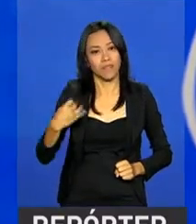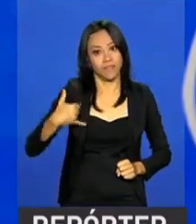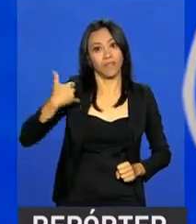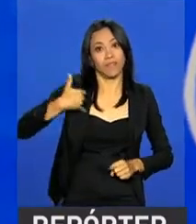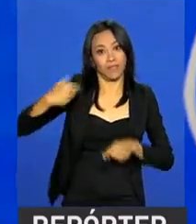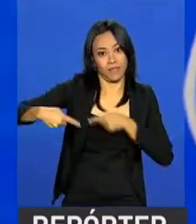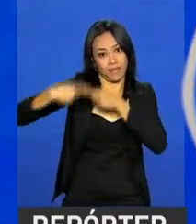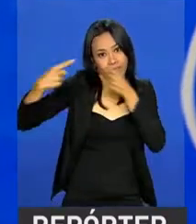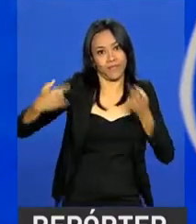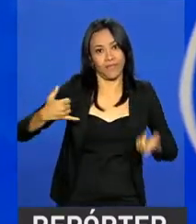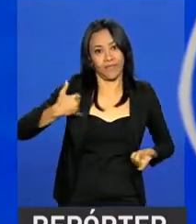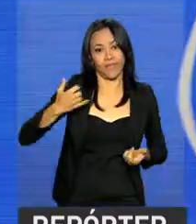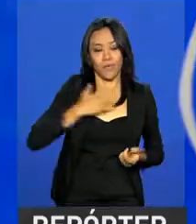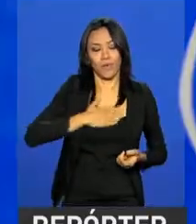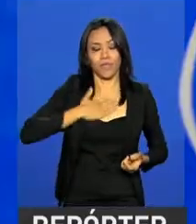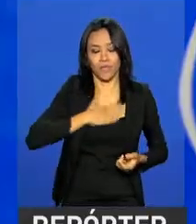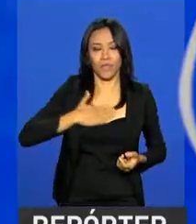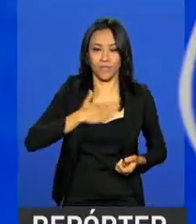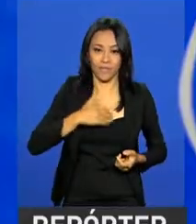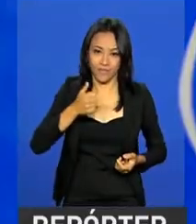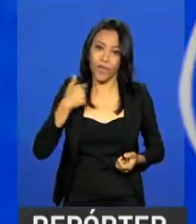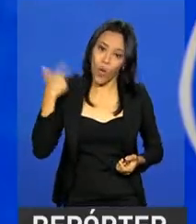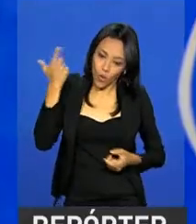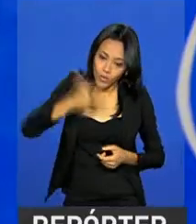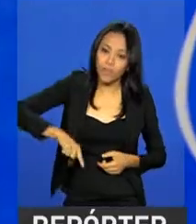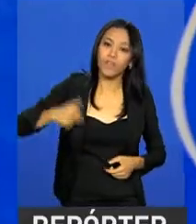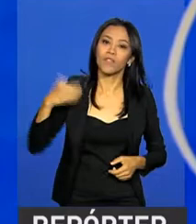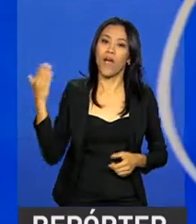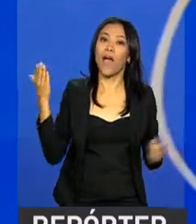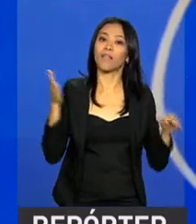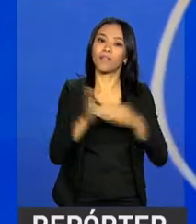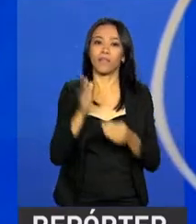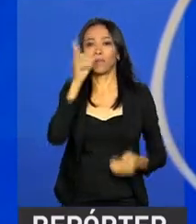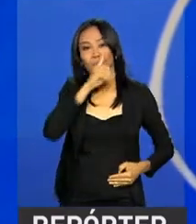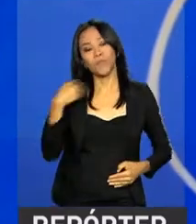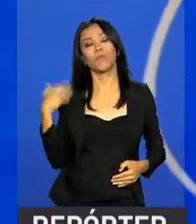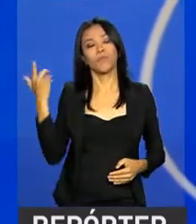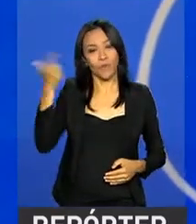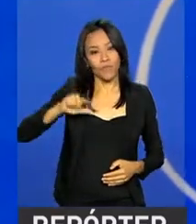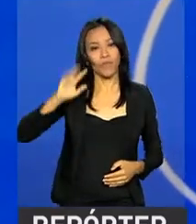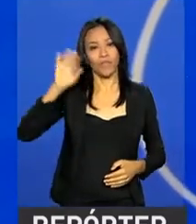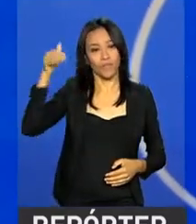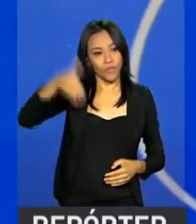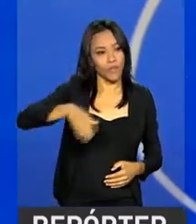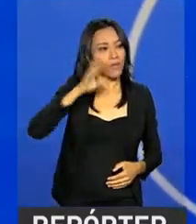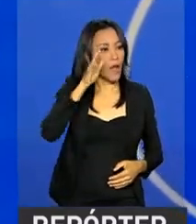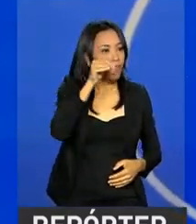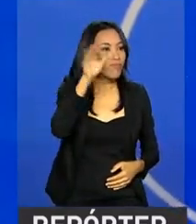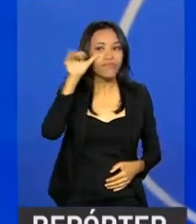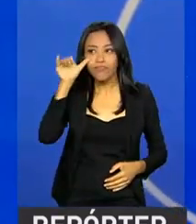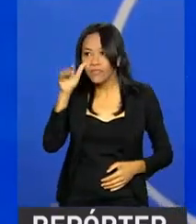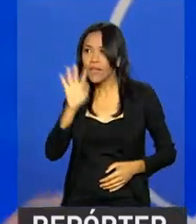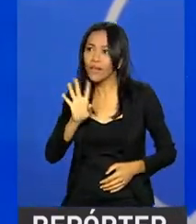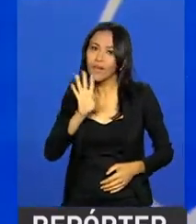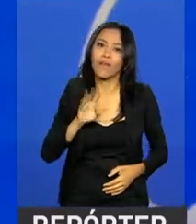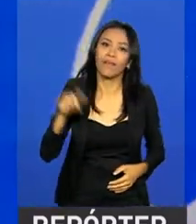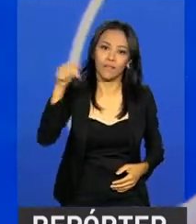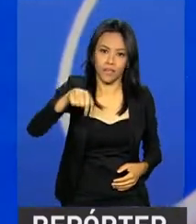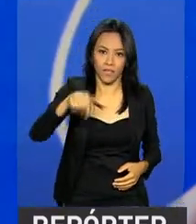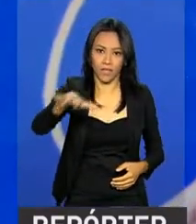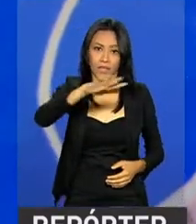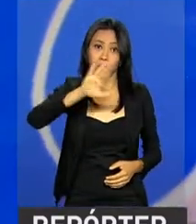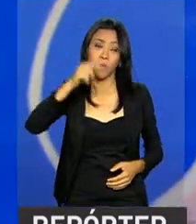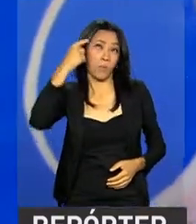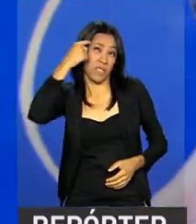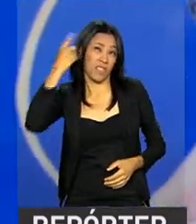idade. Estou gostando demais. Se eu puder, eu venho de novo até domingo. Tá muito legal. Não parece que... Quando eu